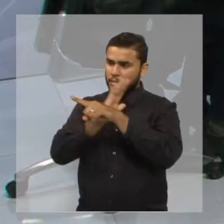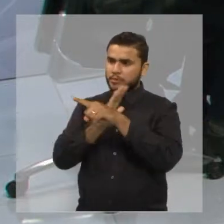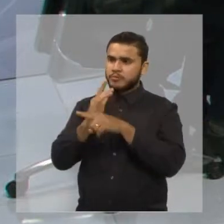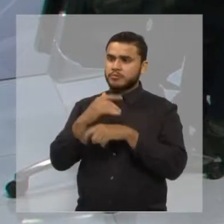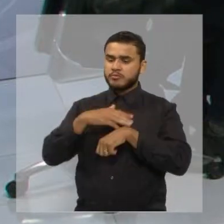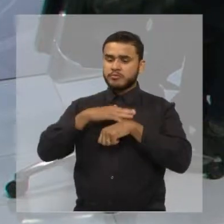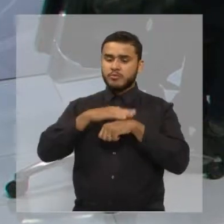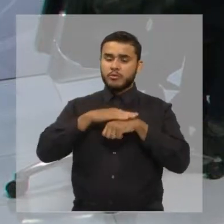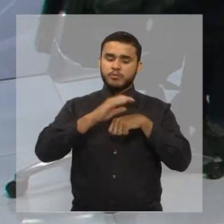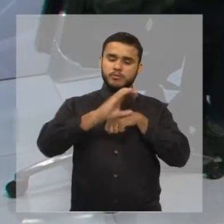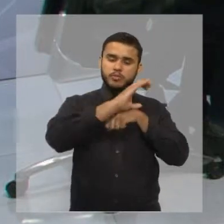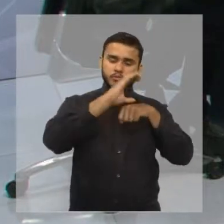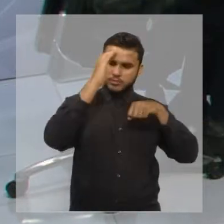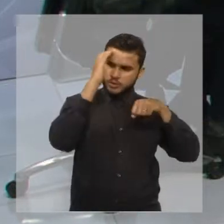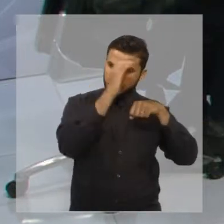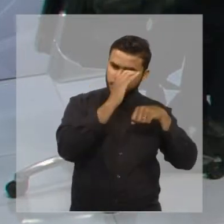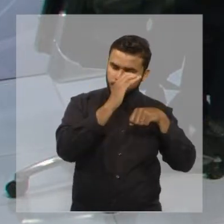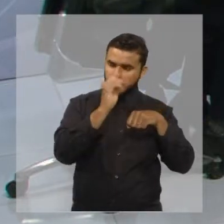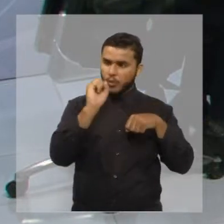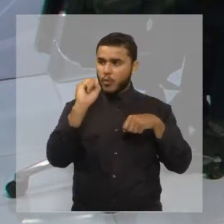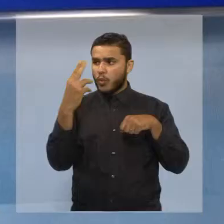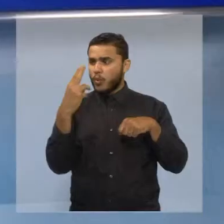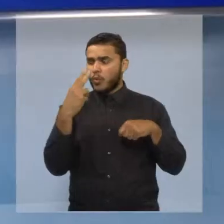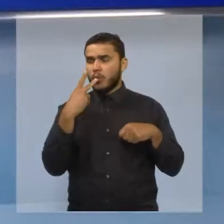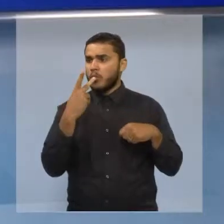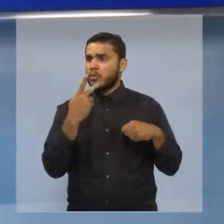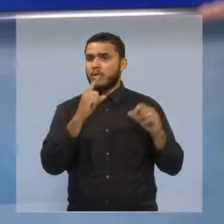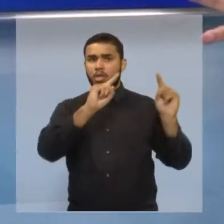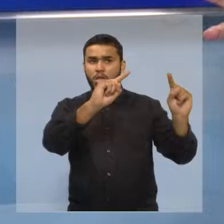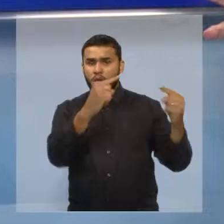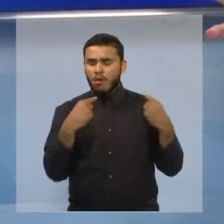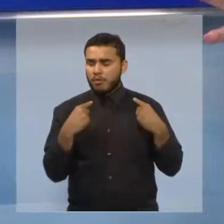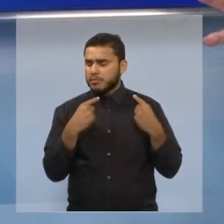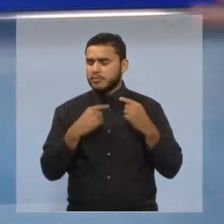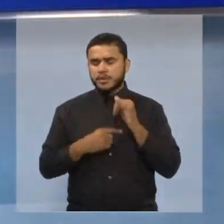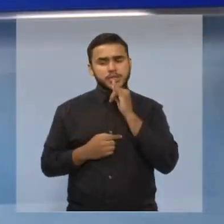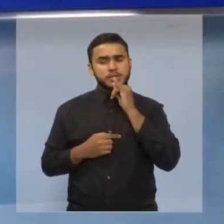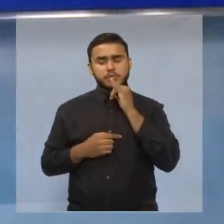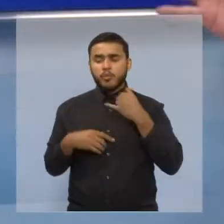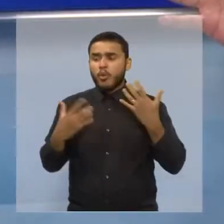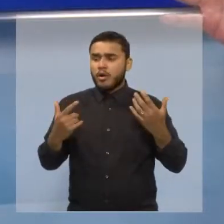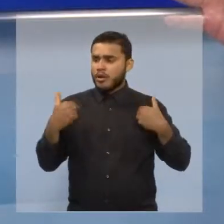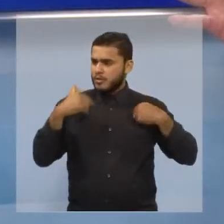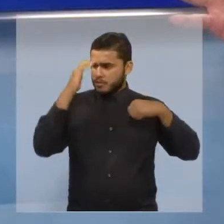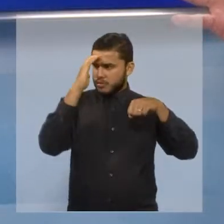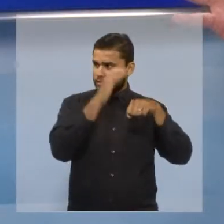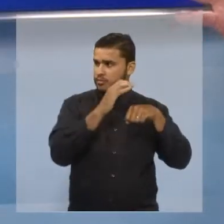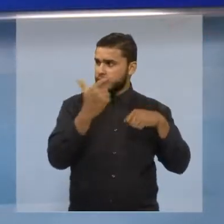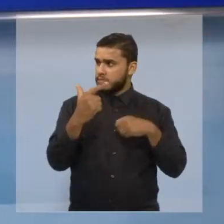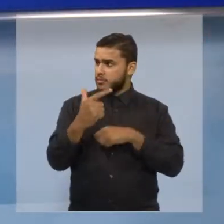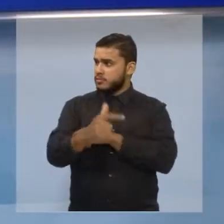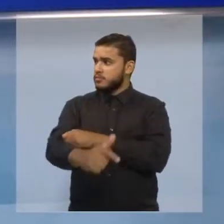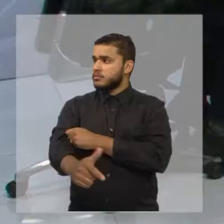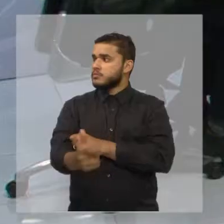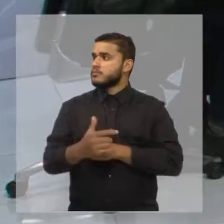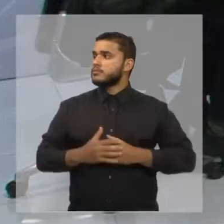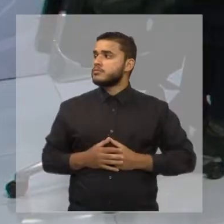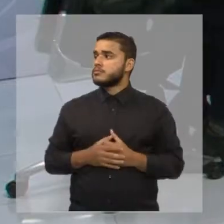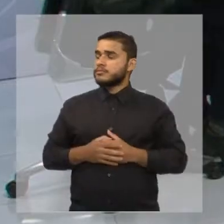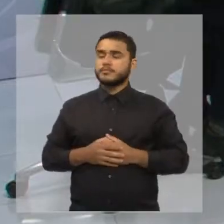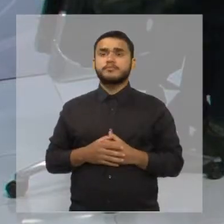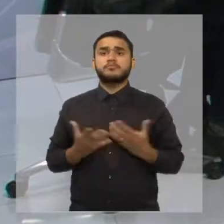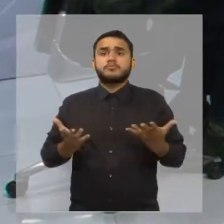que é que está em primeiro lugar? É o republicanismo da forma como está colocado, como a Constituição determina? Ou é